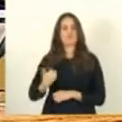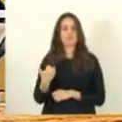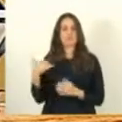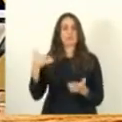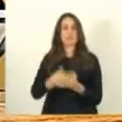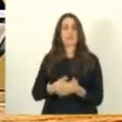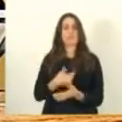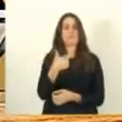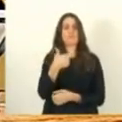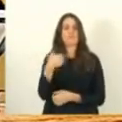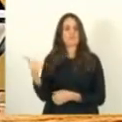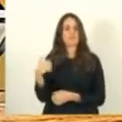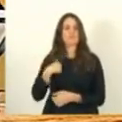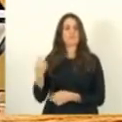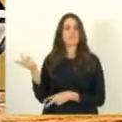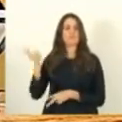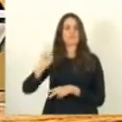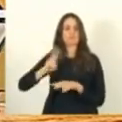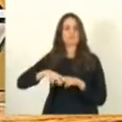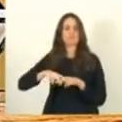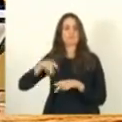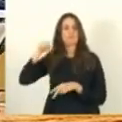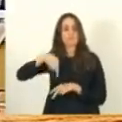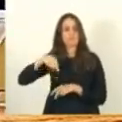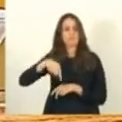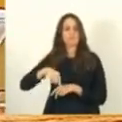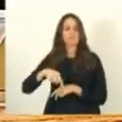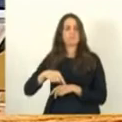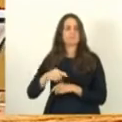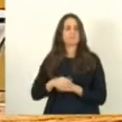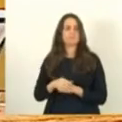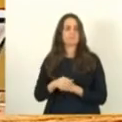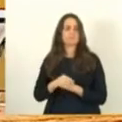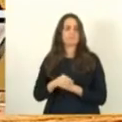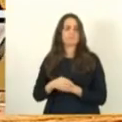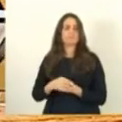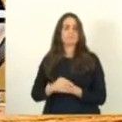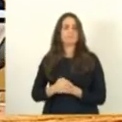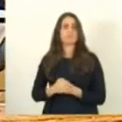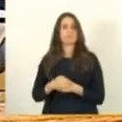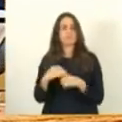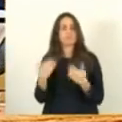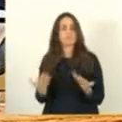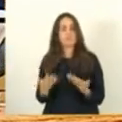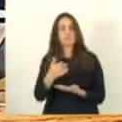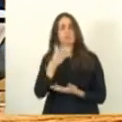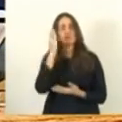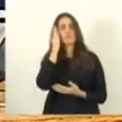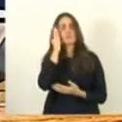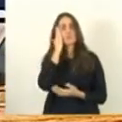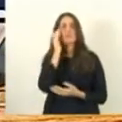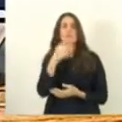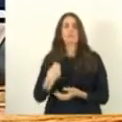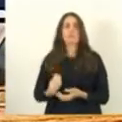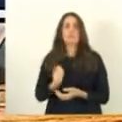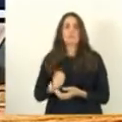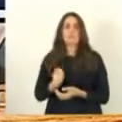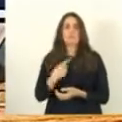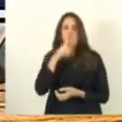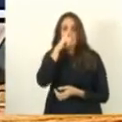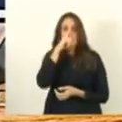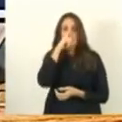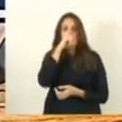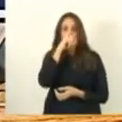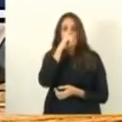ali cumprindo as suas sanções. Então os senhores estão ali colocando a vida